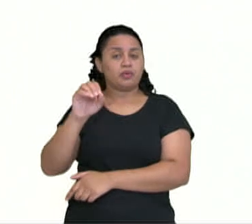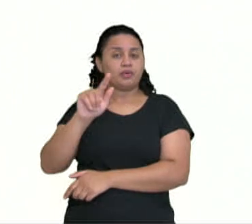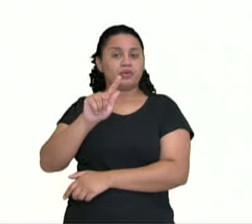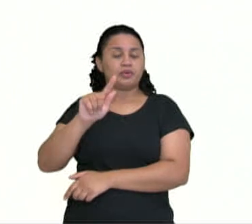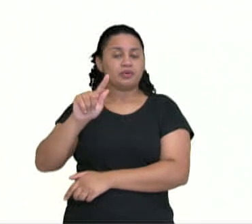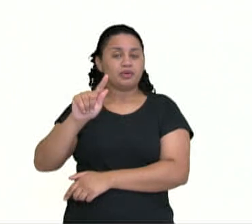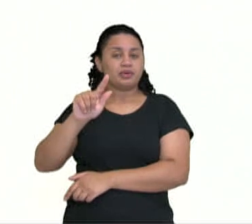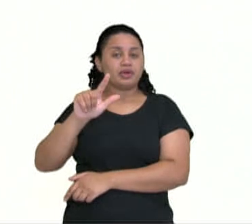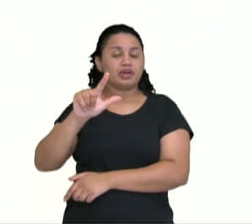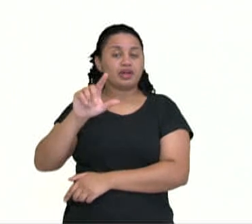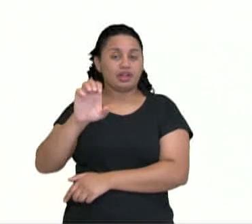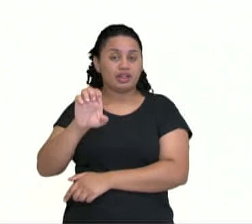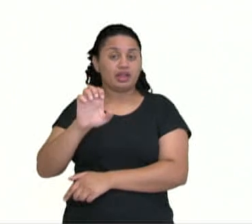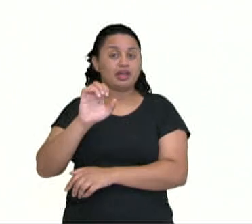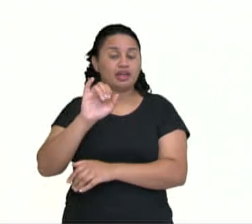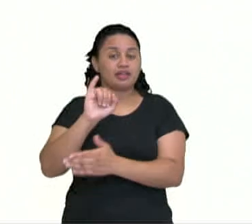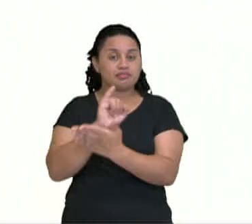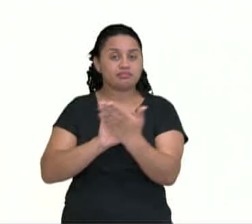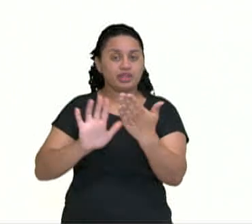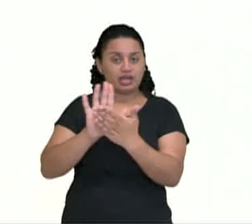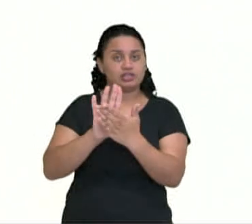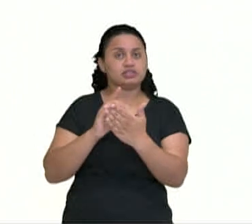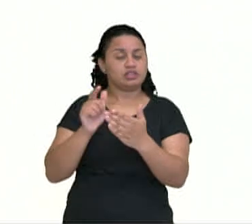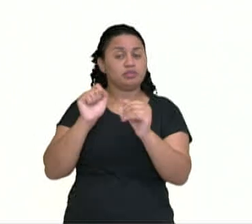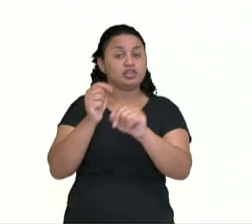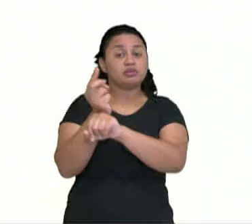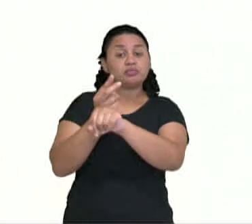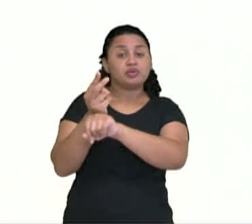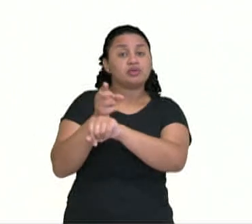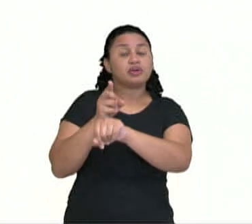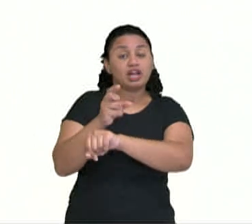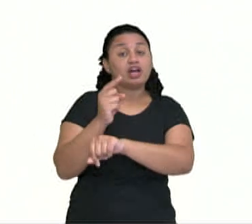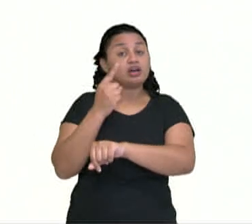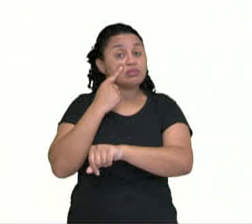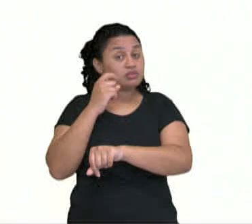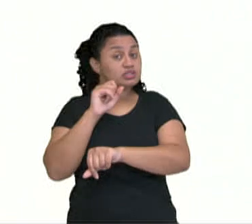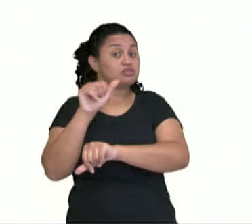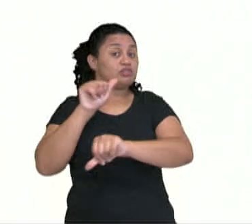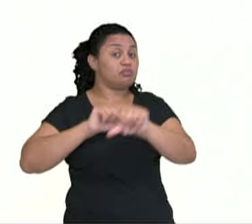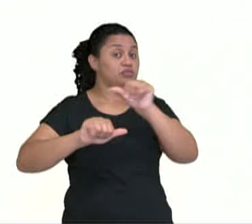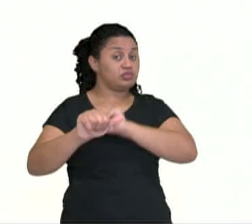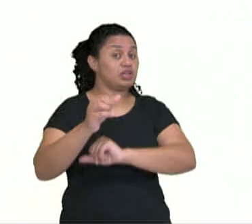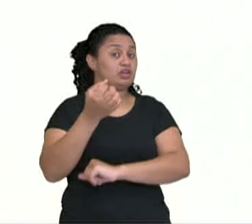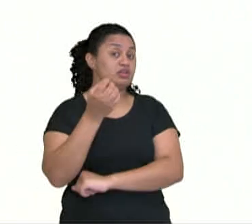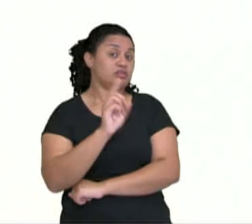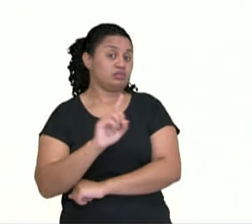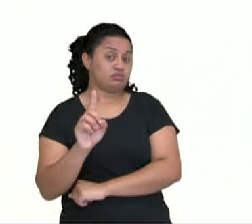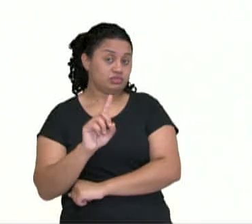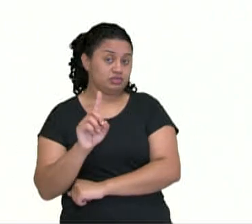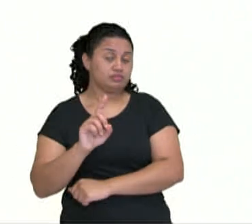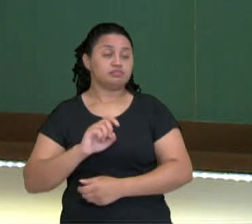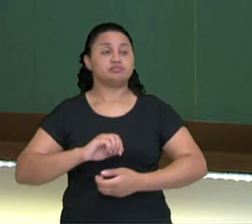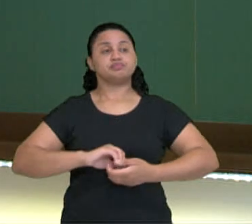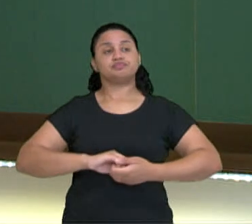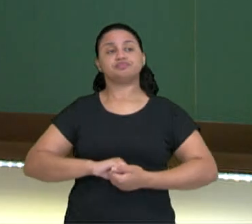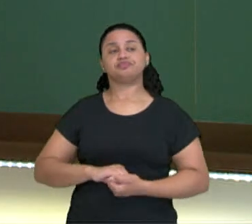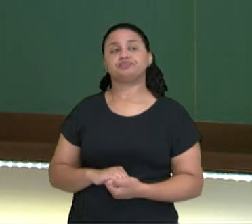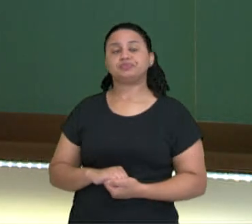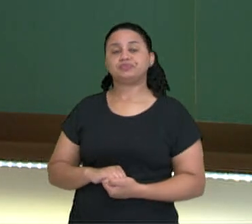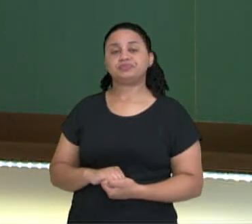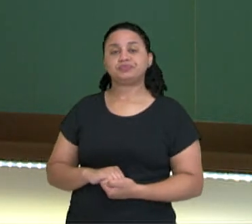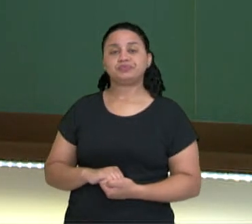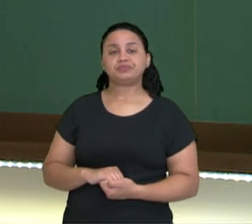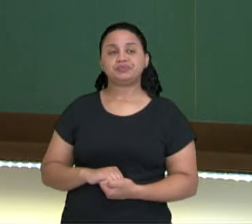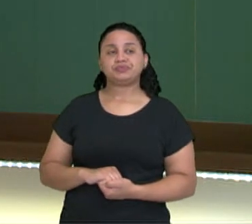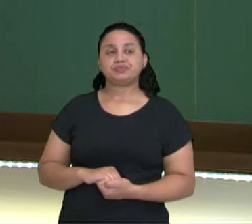procurar a imagem e ver se ela foi adulterada ou não. Check the source of the